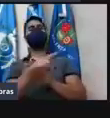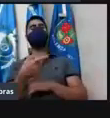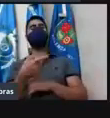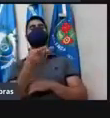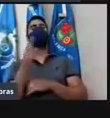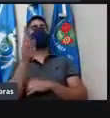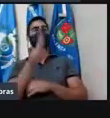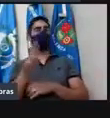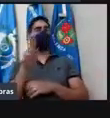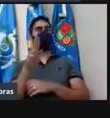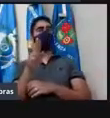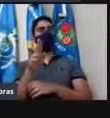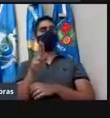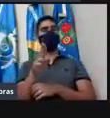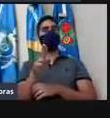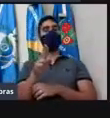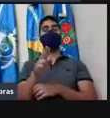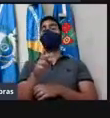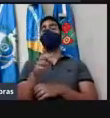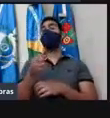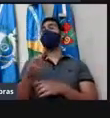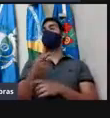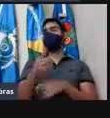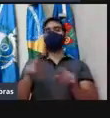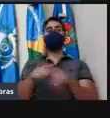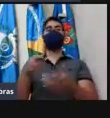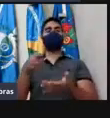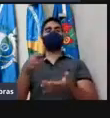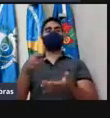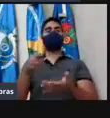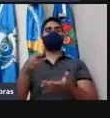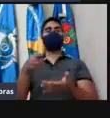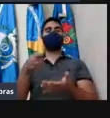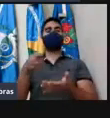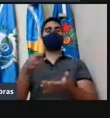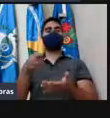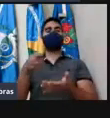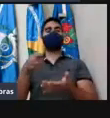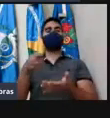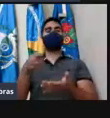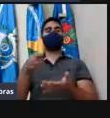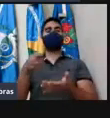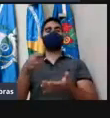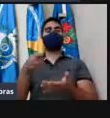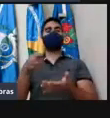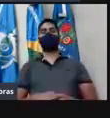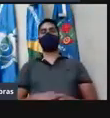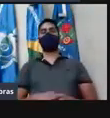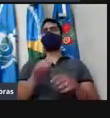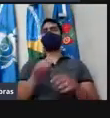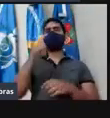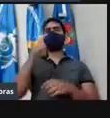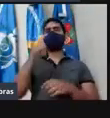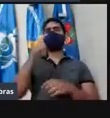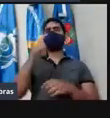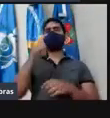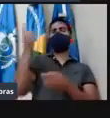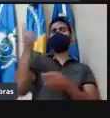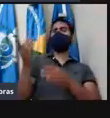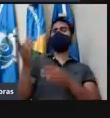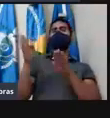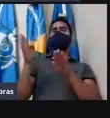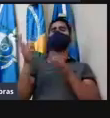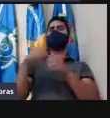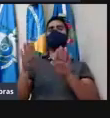realmente gasto, né, o empenhado e o pago, né, e se pensa, de repente, até em voltar com a